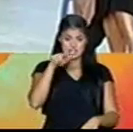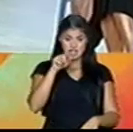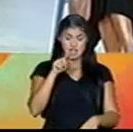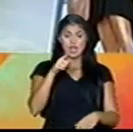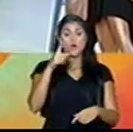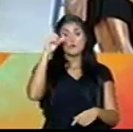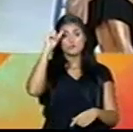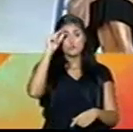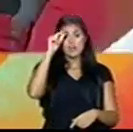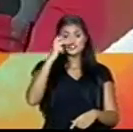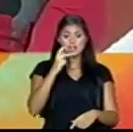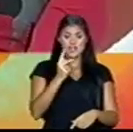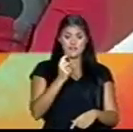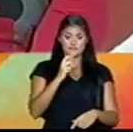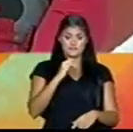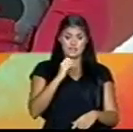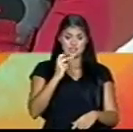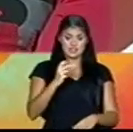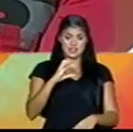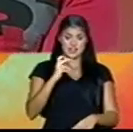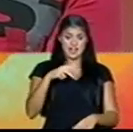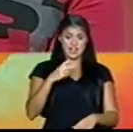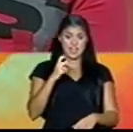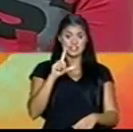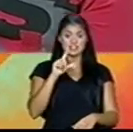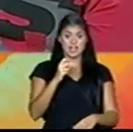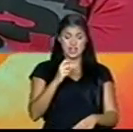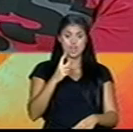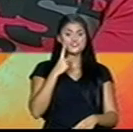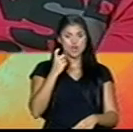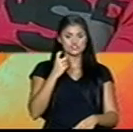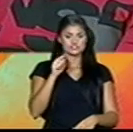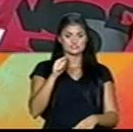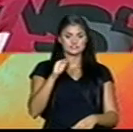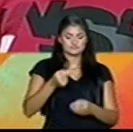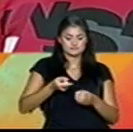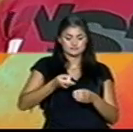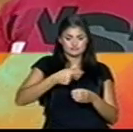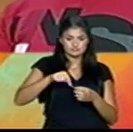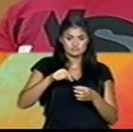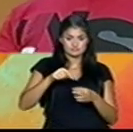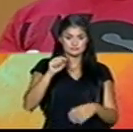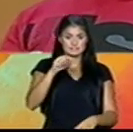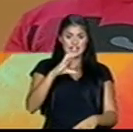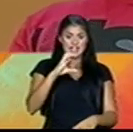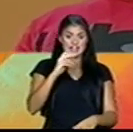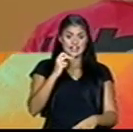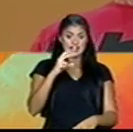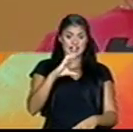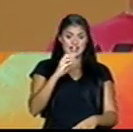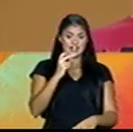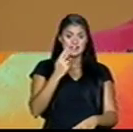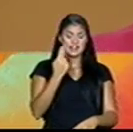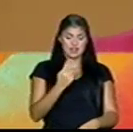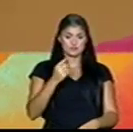aveia, de canela e noz. E estes aqui parecem donuts? Isto são donuts de cacau, com molho de cacau. Ai, que mistura